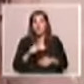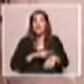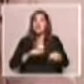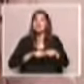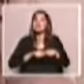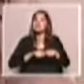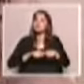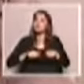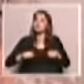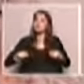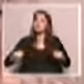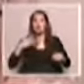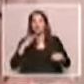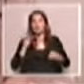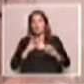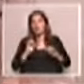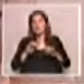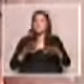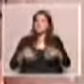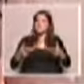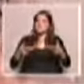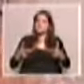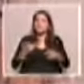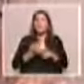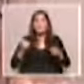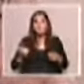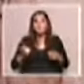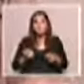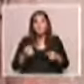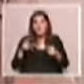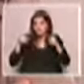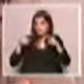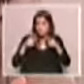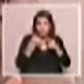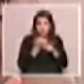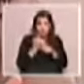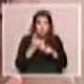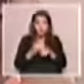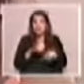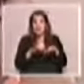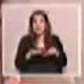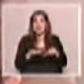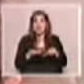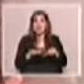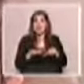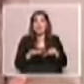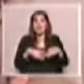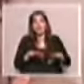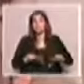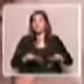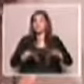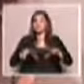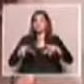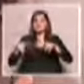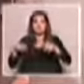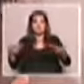cura normal, uma vez que, no fundo, temos todos os micro-organismos e a microflora do leite vão evoluir ao longo dessa cura.